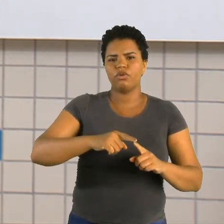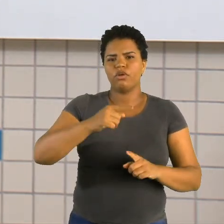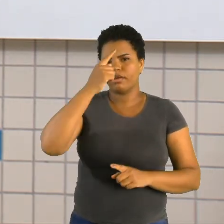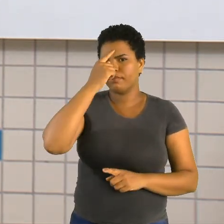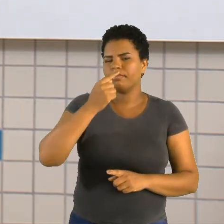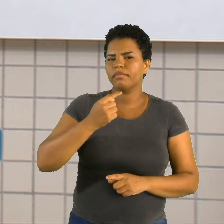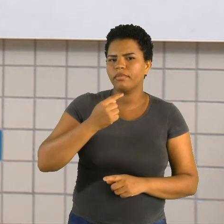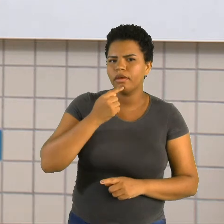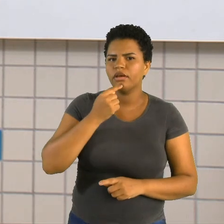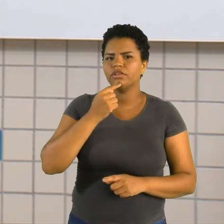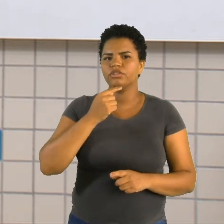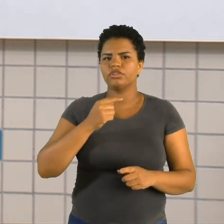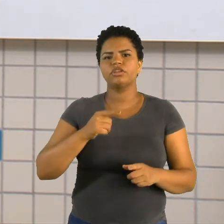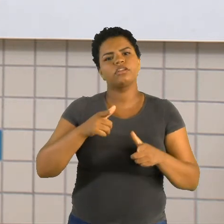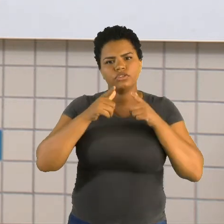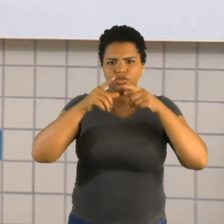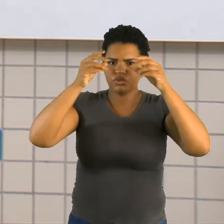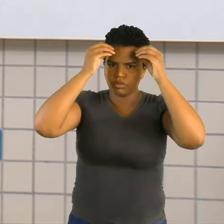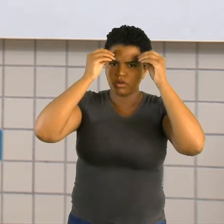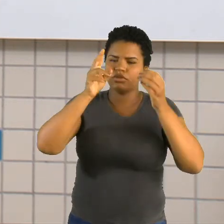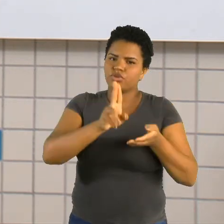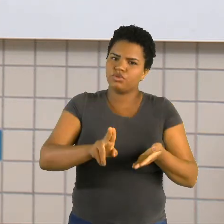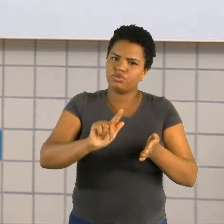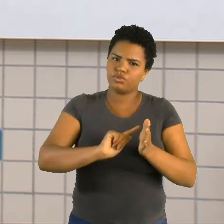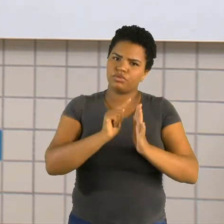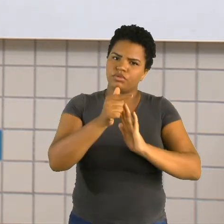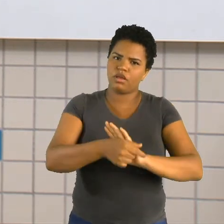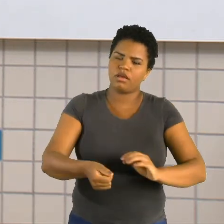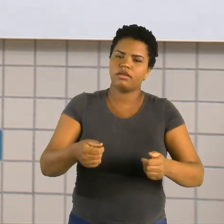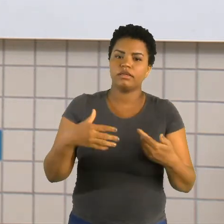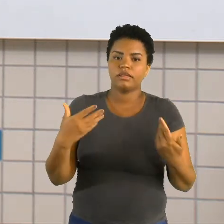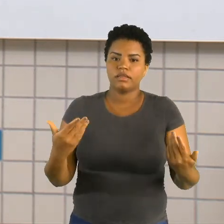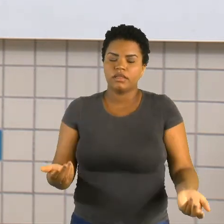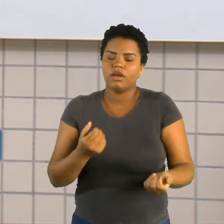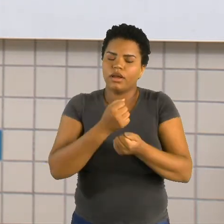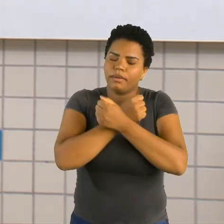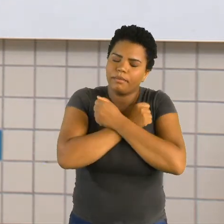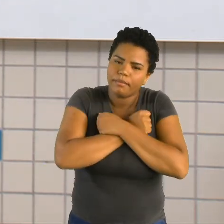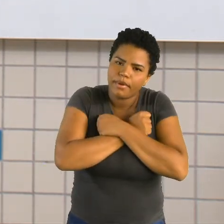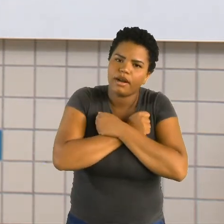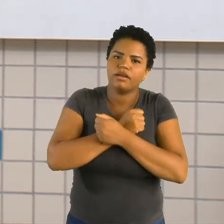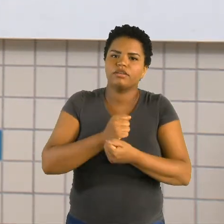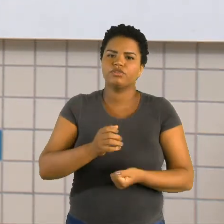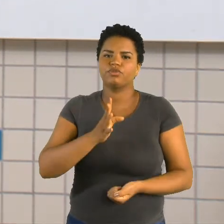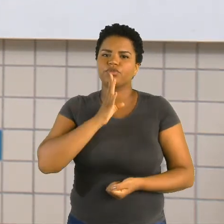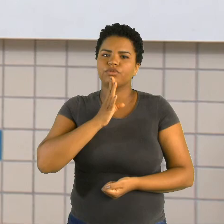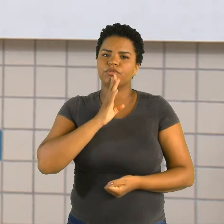gênero. Sendo assim, abraços de sabedoria e até a próxima aula.